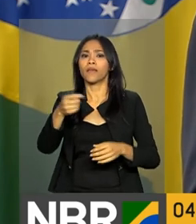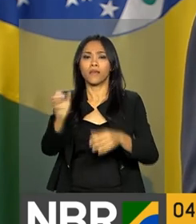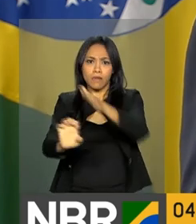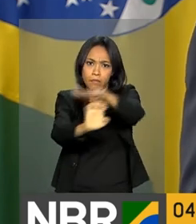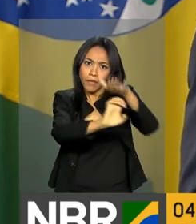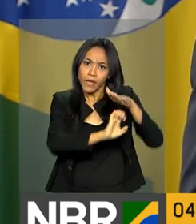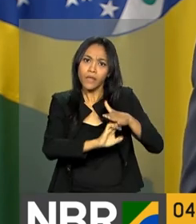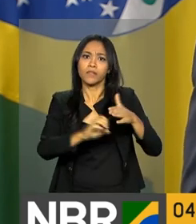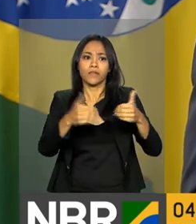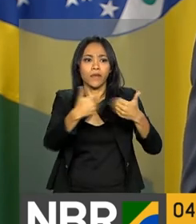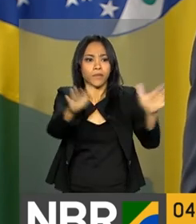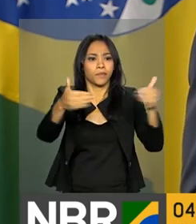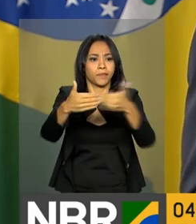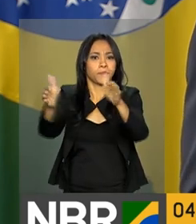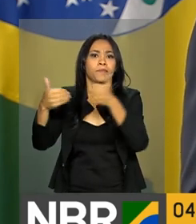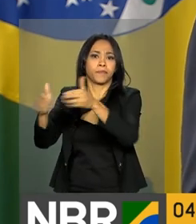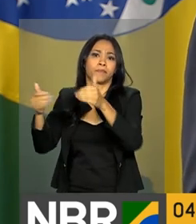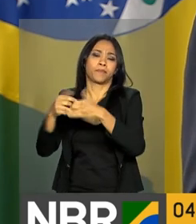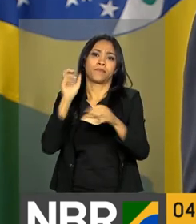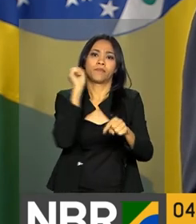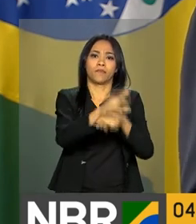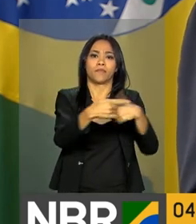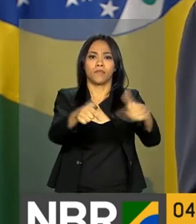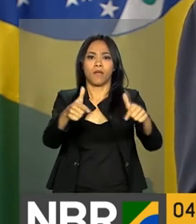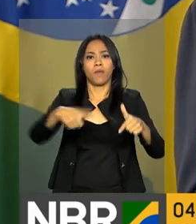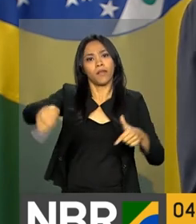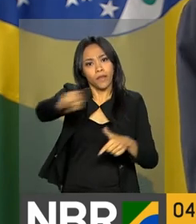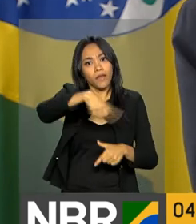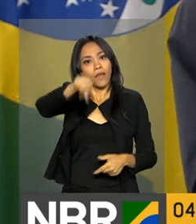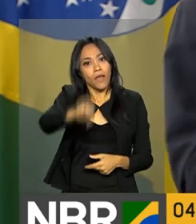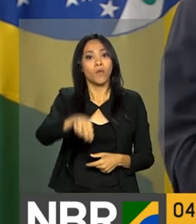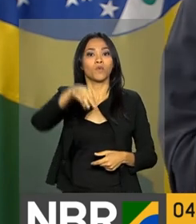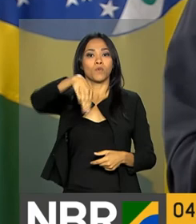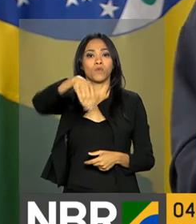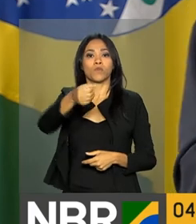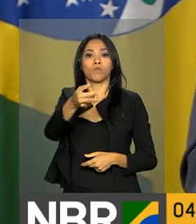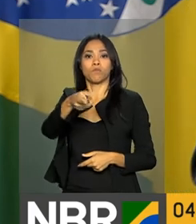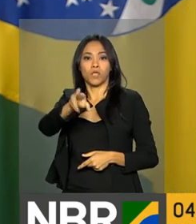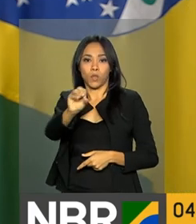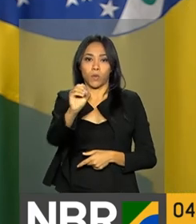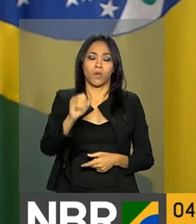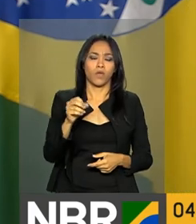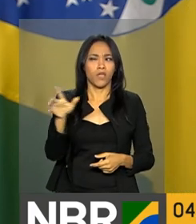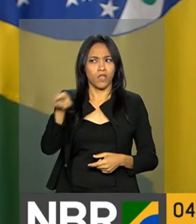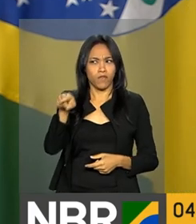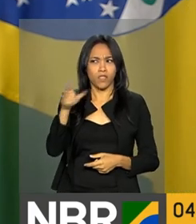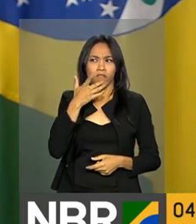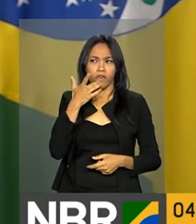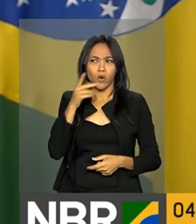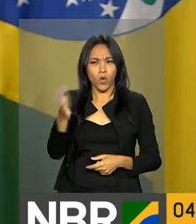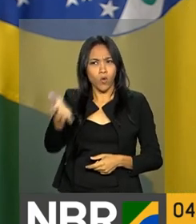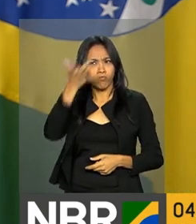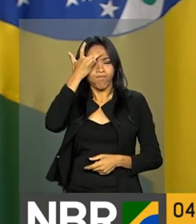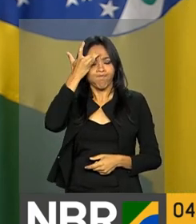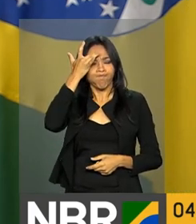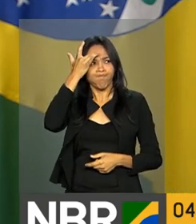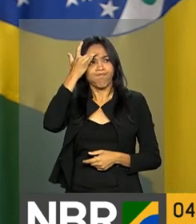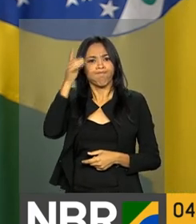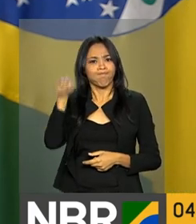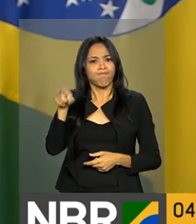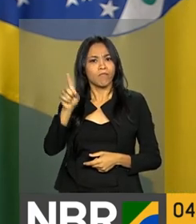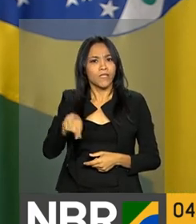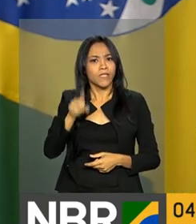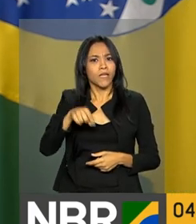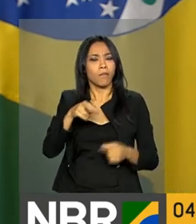são os micro e pequenos empreendedores aliás em off filme eu gravei muito que você disse relativamente ao preceito constitucional